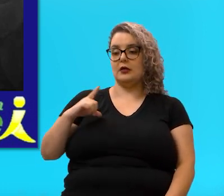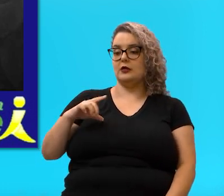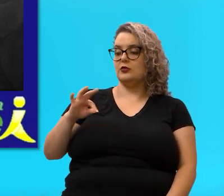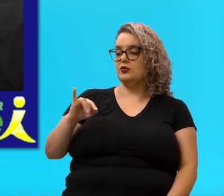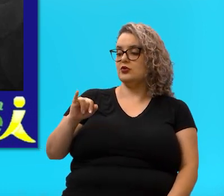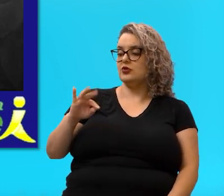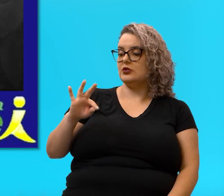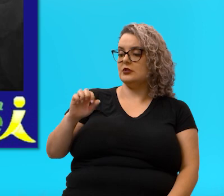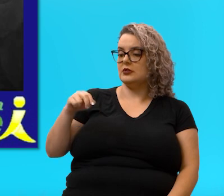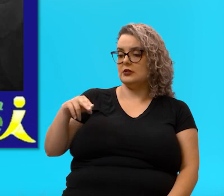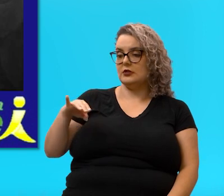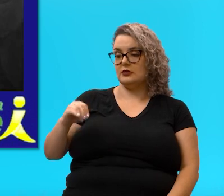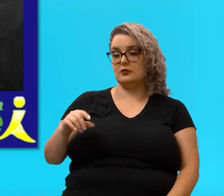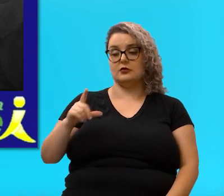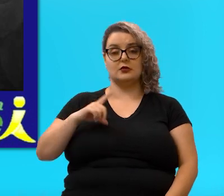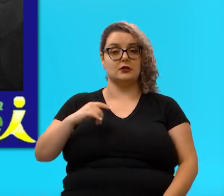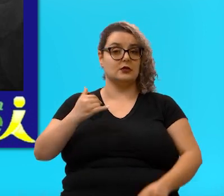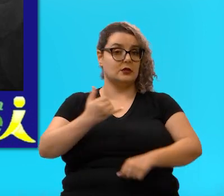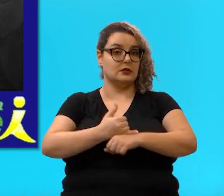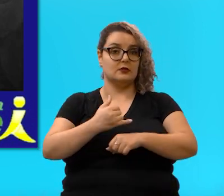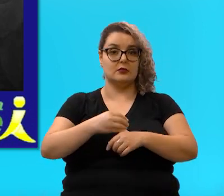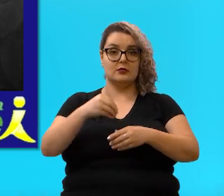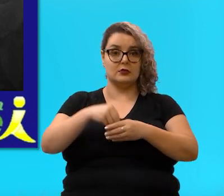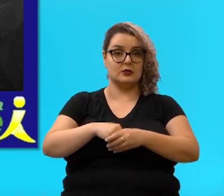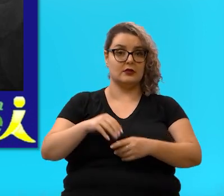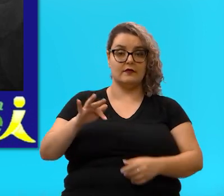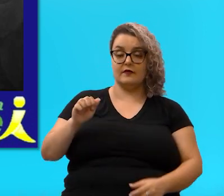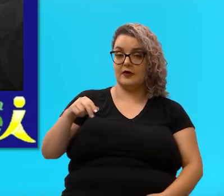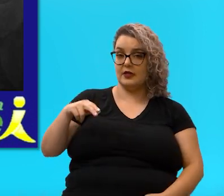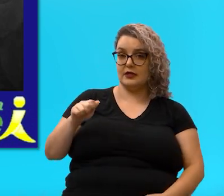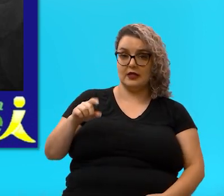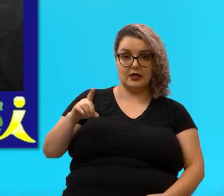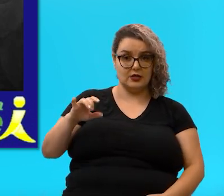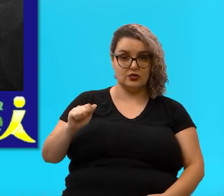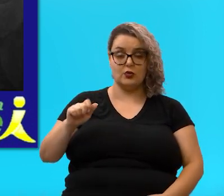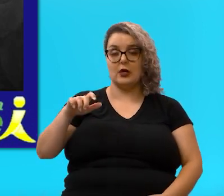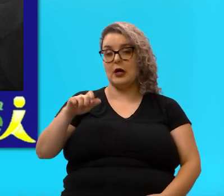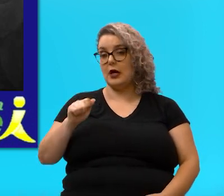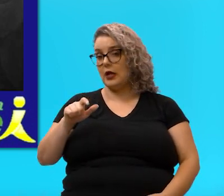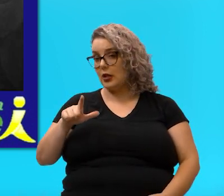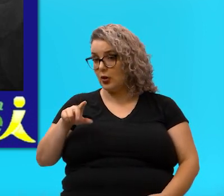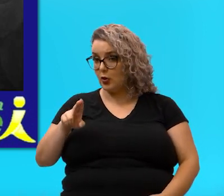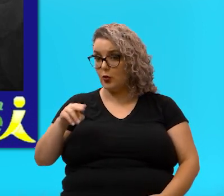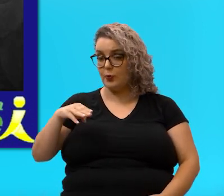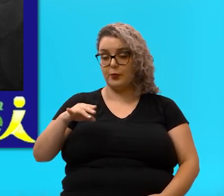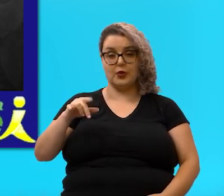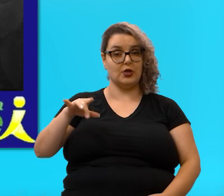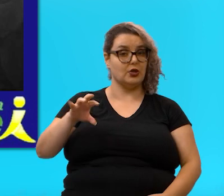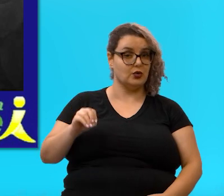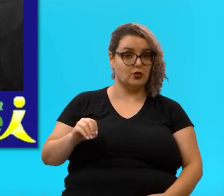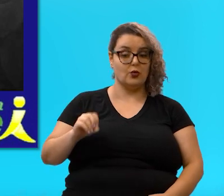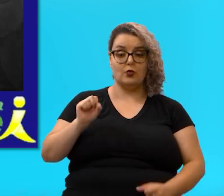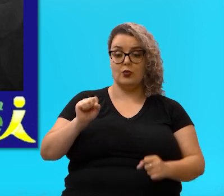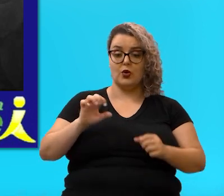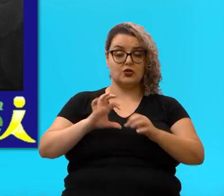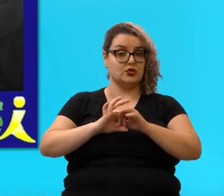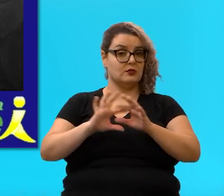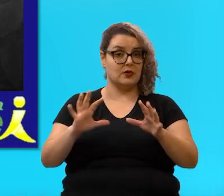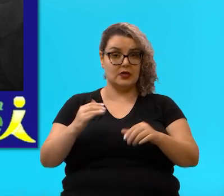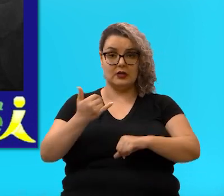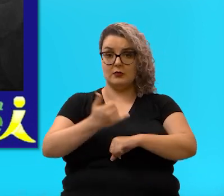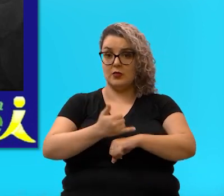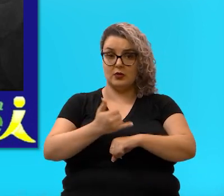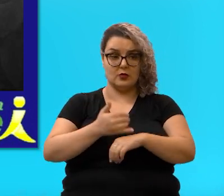de titânio. O titânio tem componentes metálicos, tem vanádio, tem alumínio, ele pode liberar